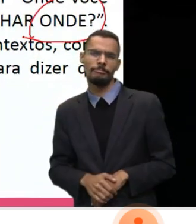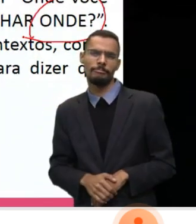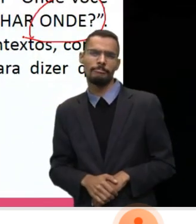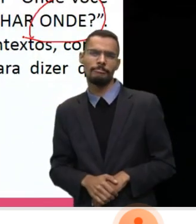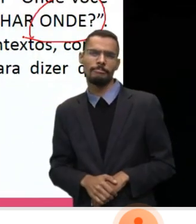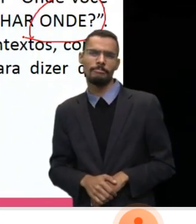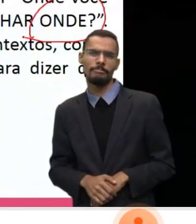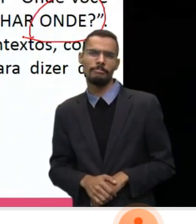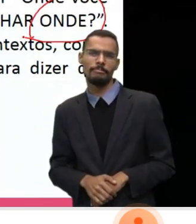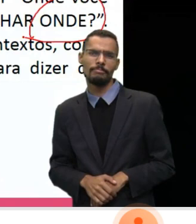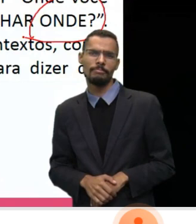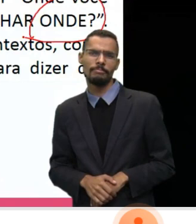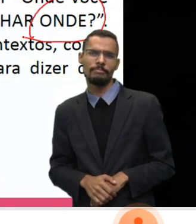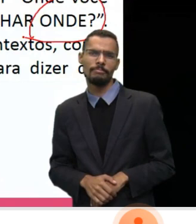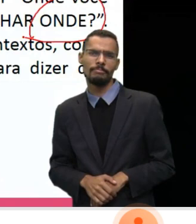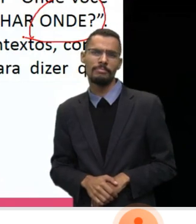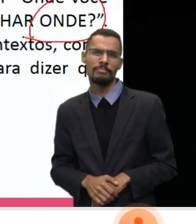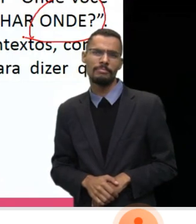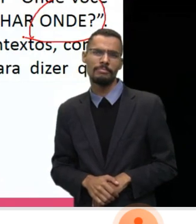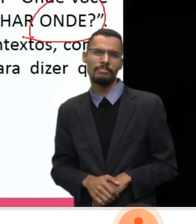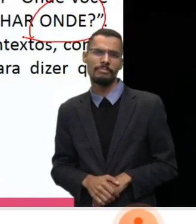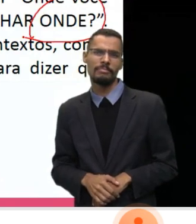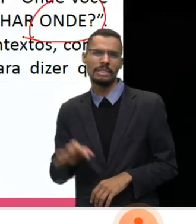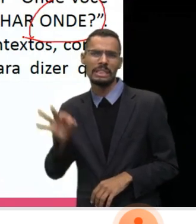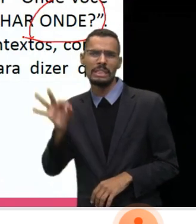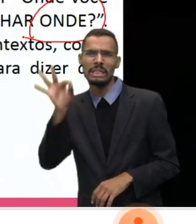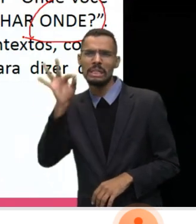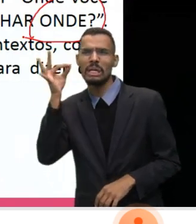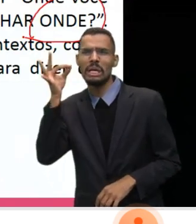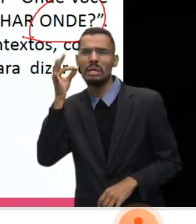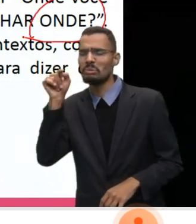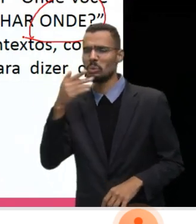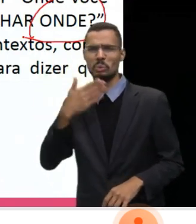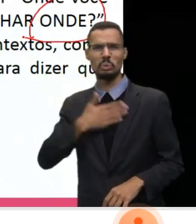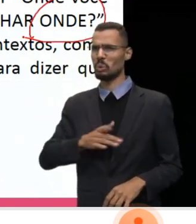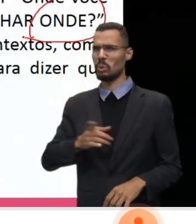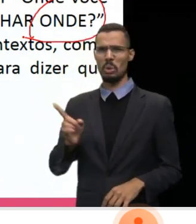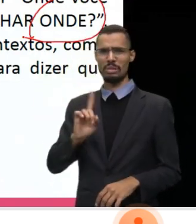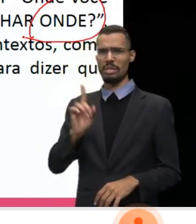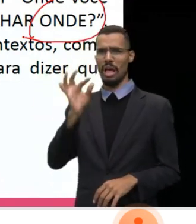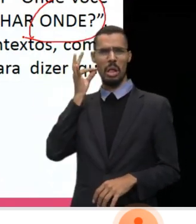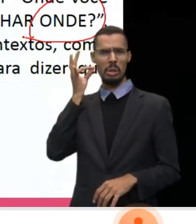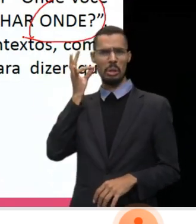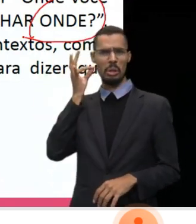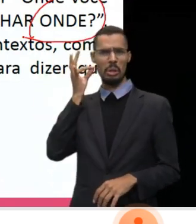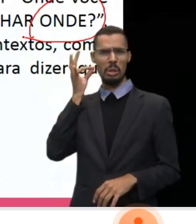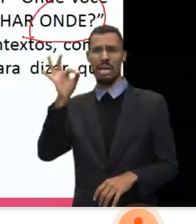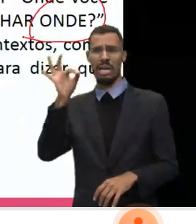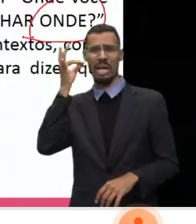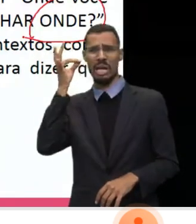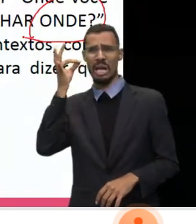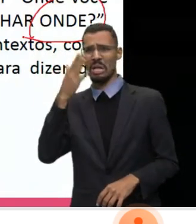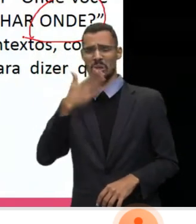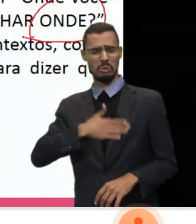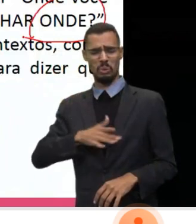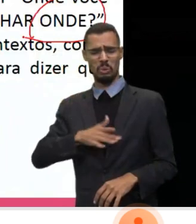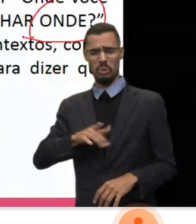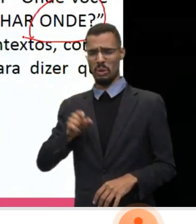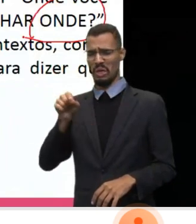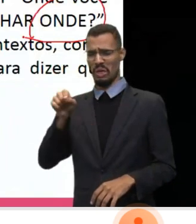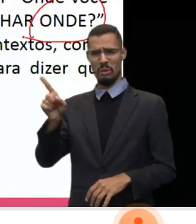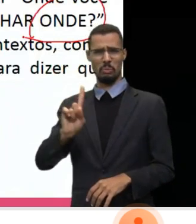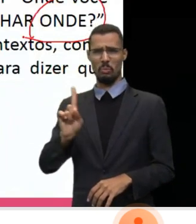o gato, ela não gosta de gato, tá? Então, ele não gosta de